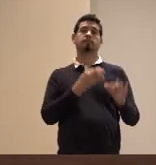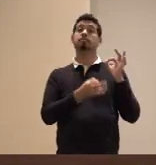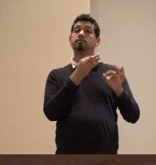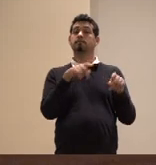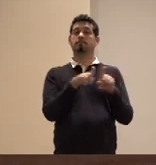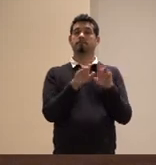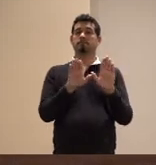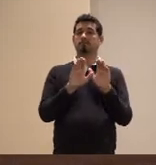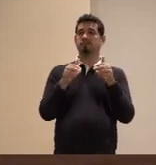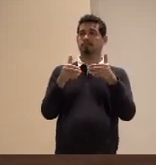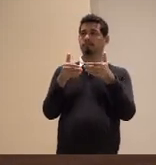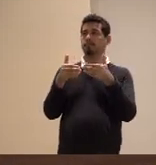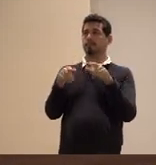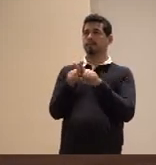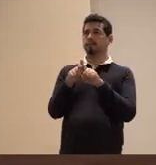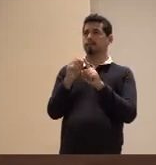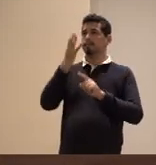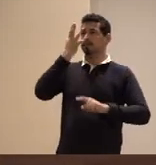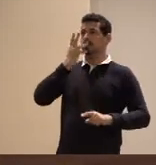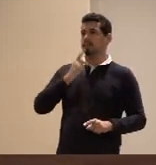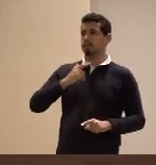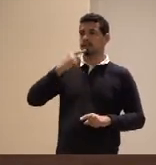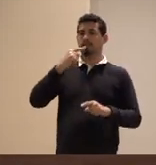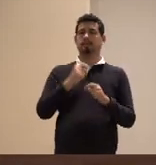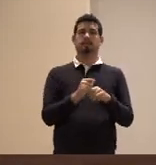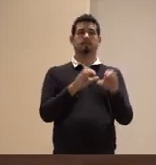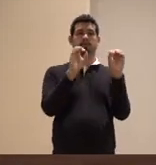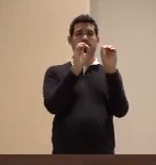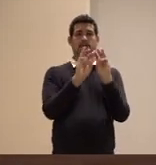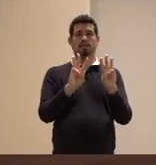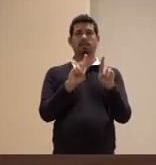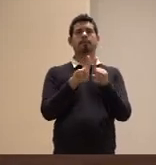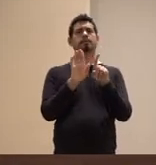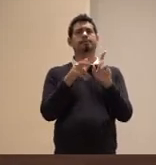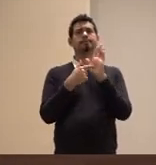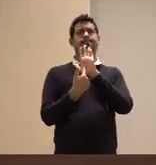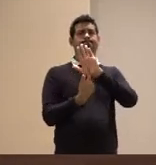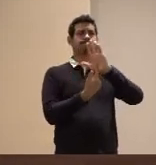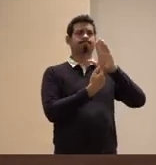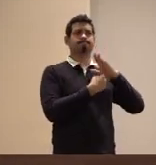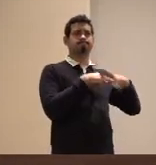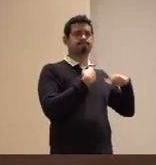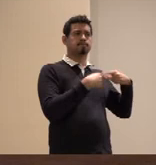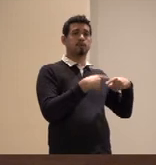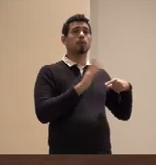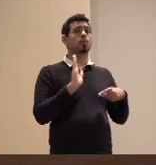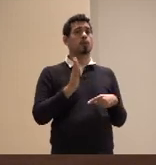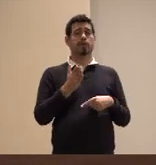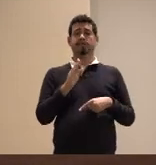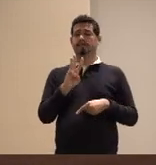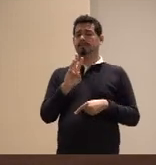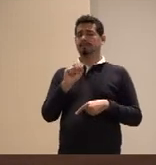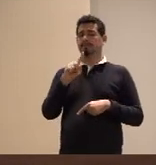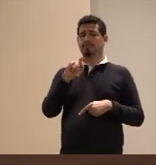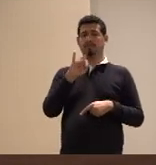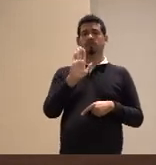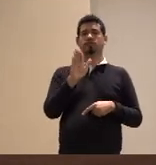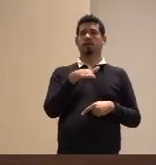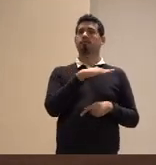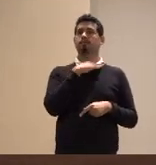do Comitê da Criança da ONU e que muito puxou essa discussão. Hoje já Vanderlino é